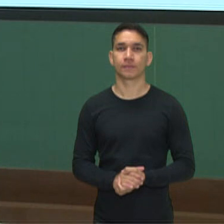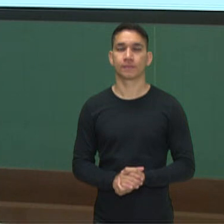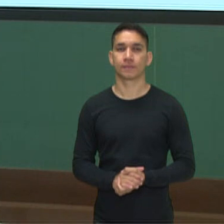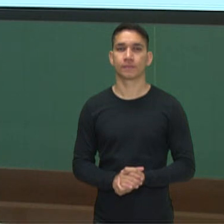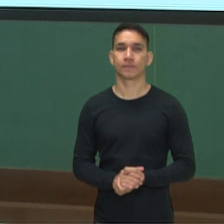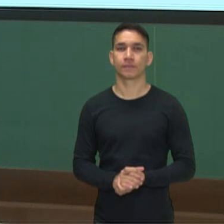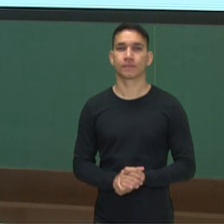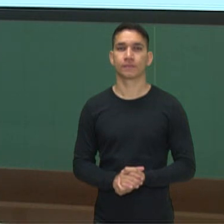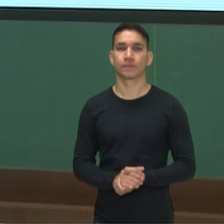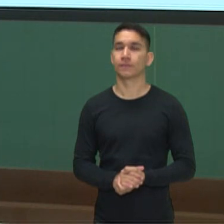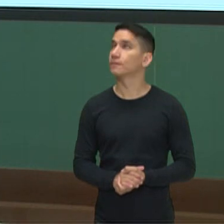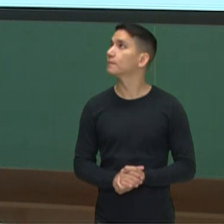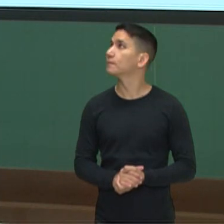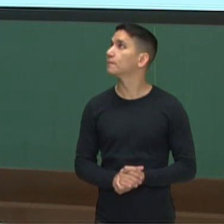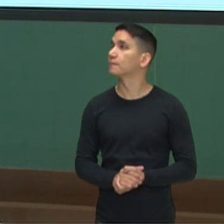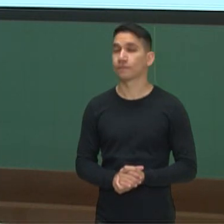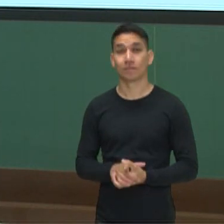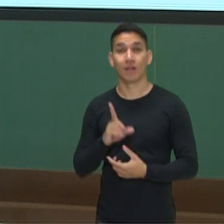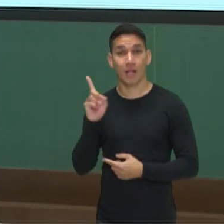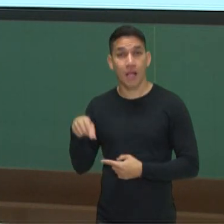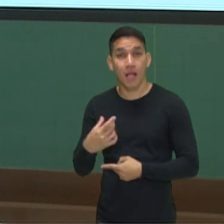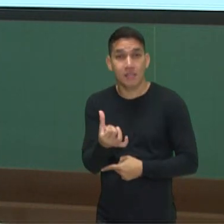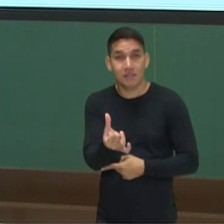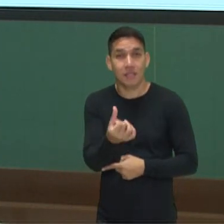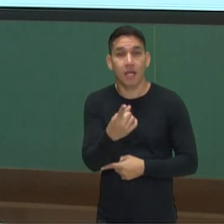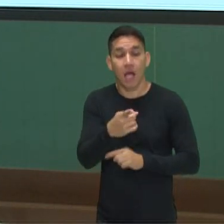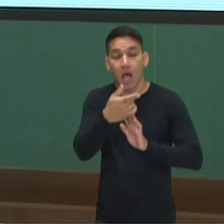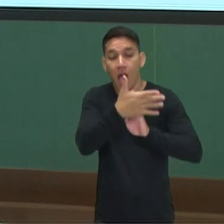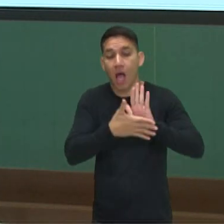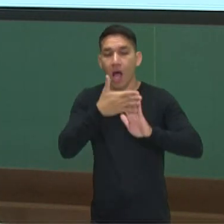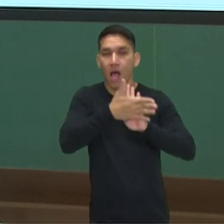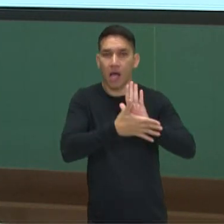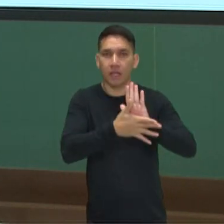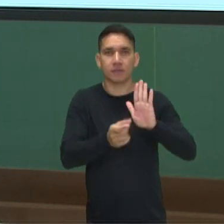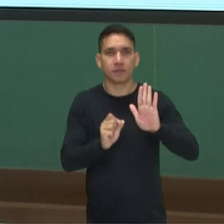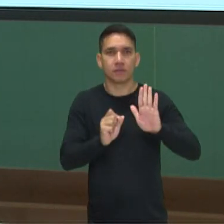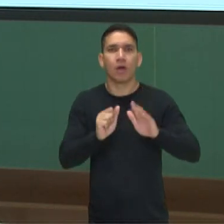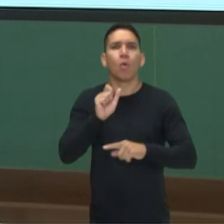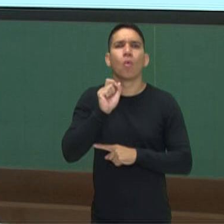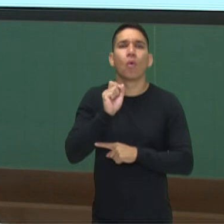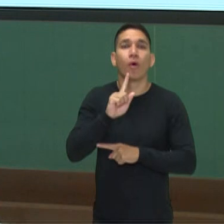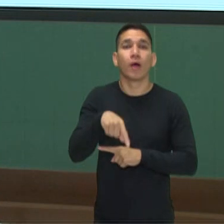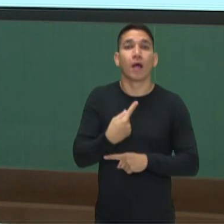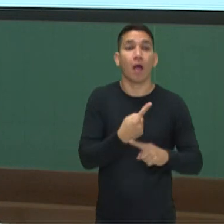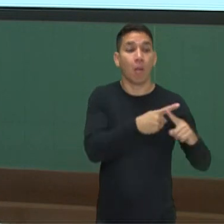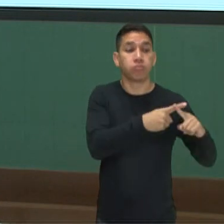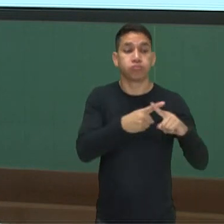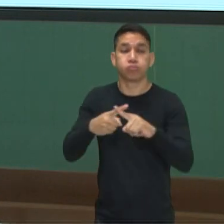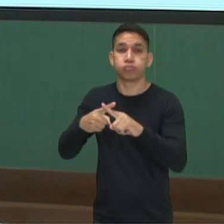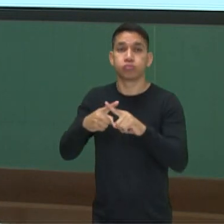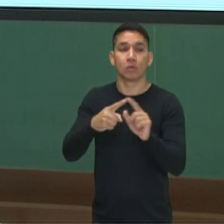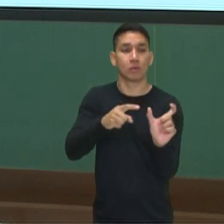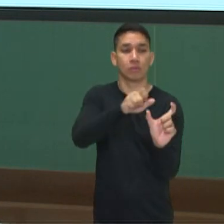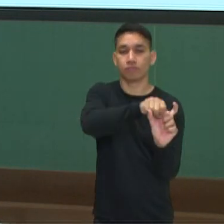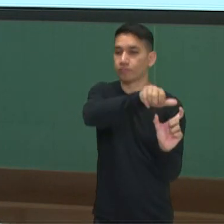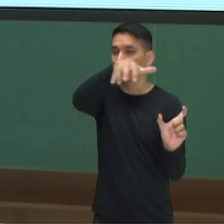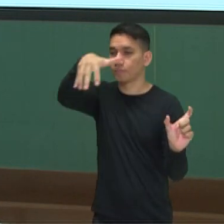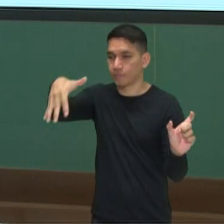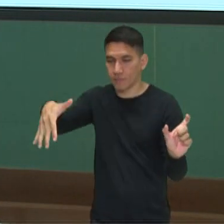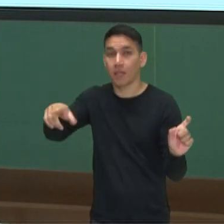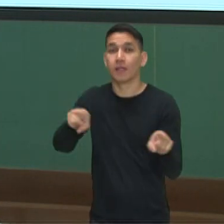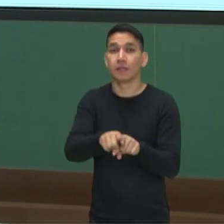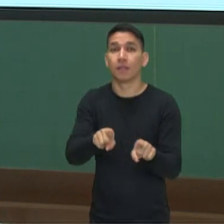6, 6 unidades de área. Ok? Então, é uma situação que envolveu multiplicação distributiva, né, multiplicação